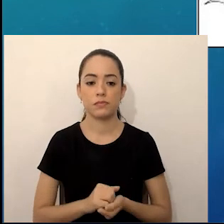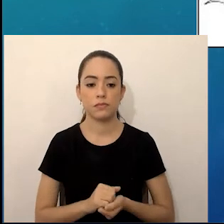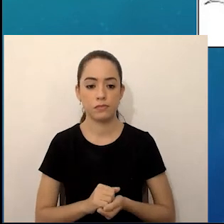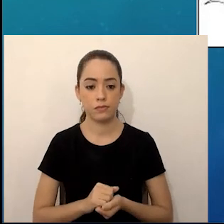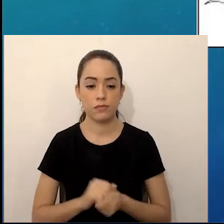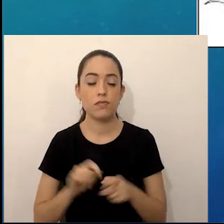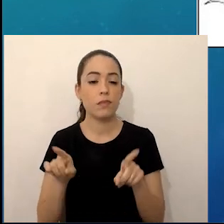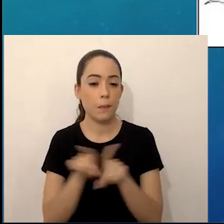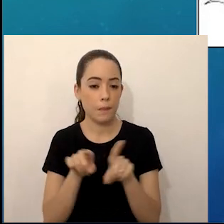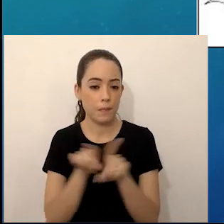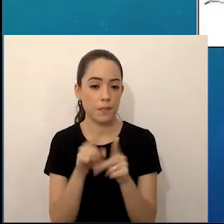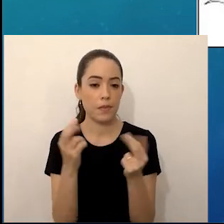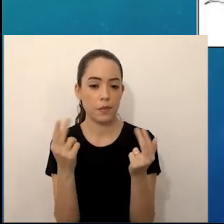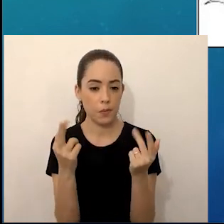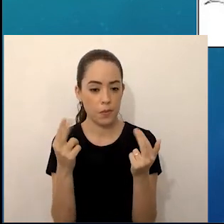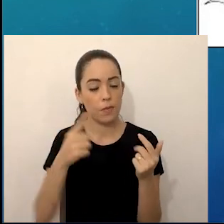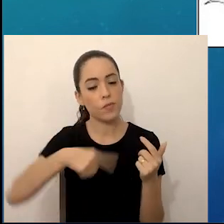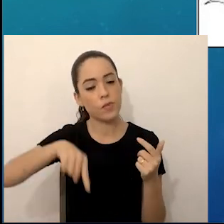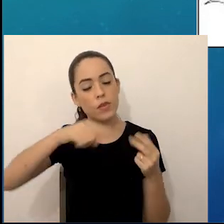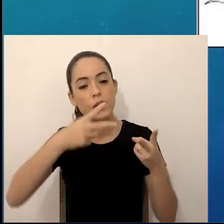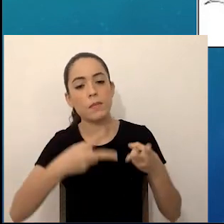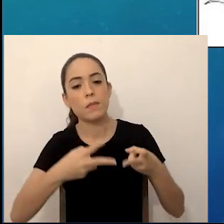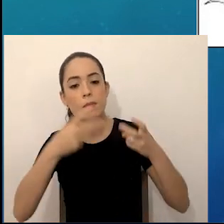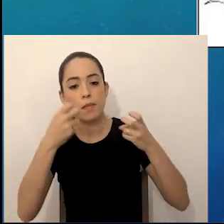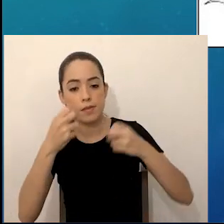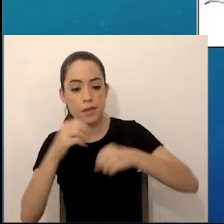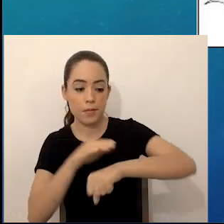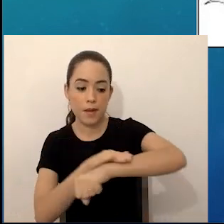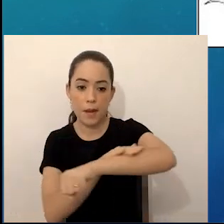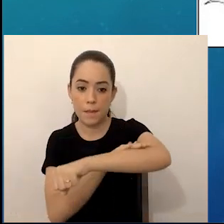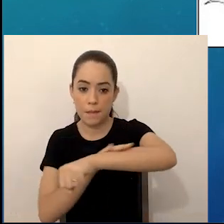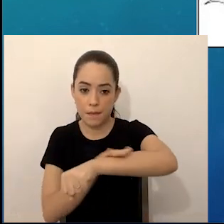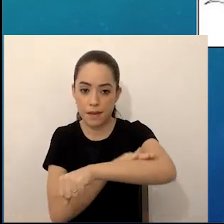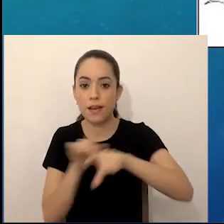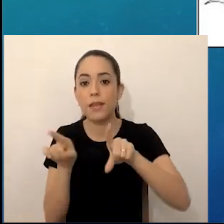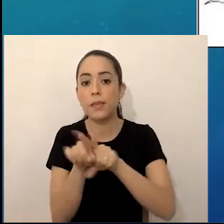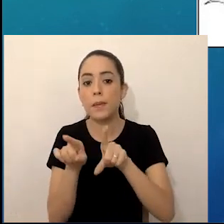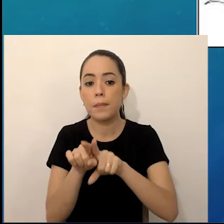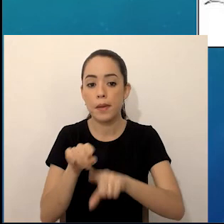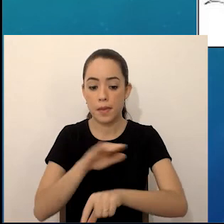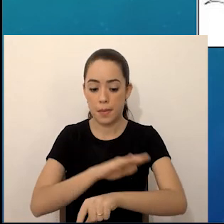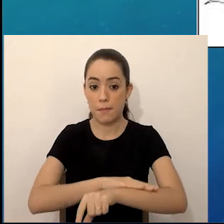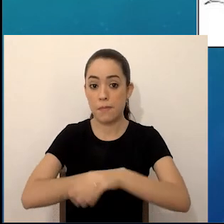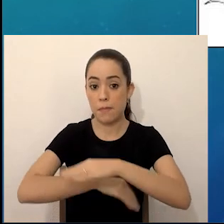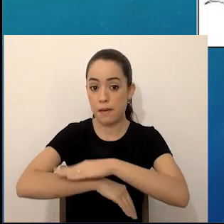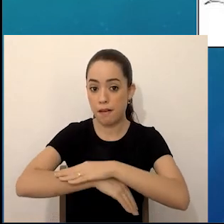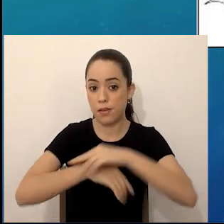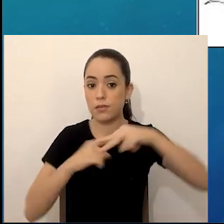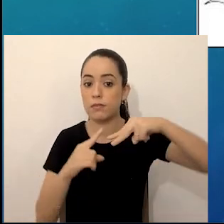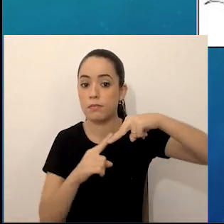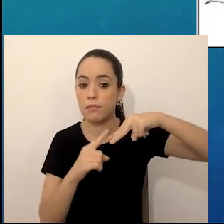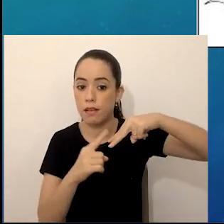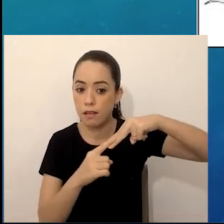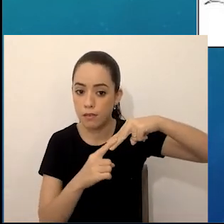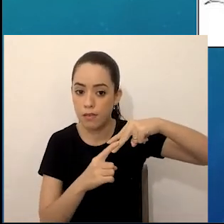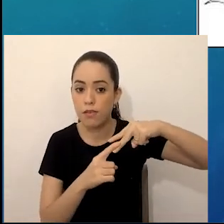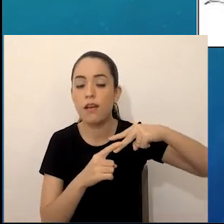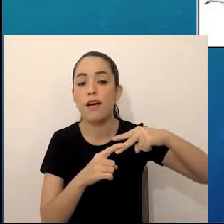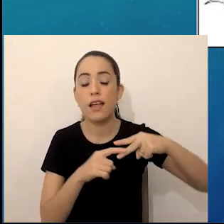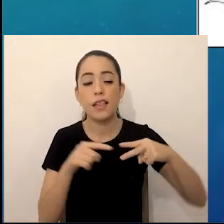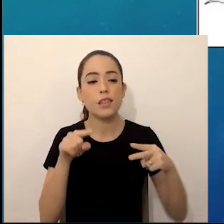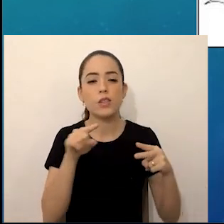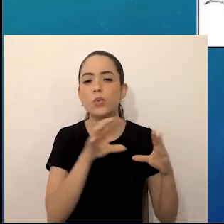De mesmo modo, observamos que a pele e os membros originam-se da mesma maneira